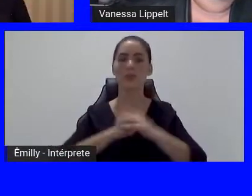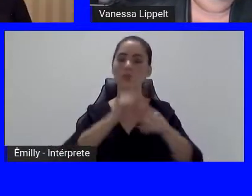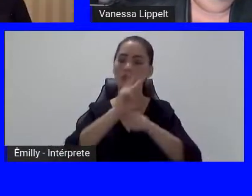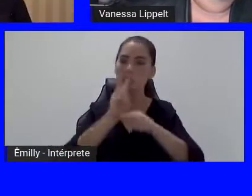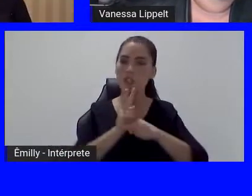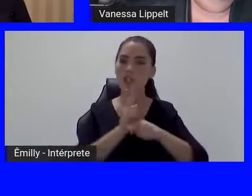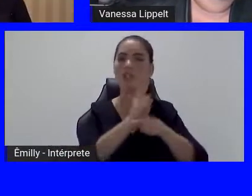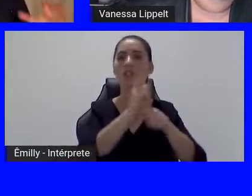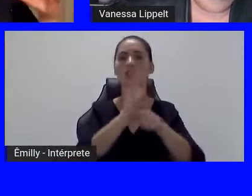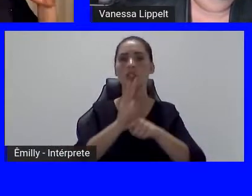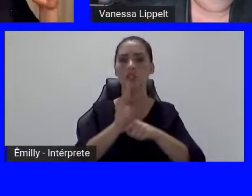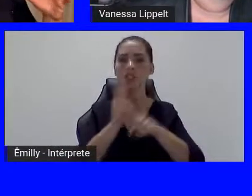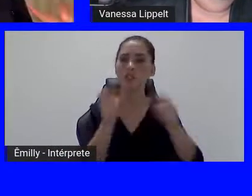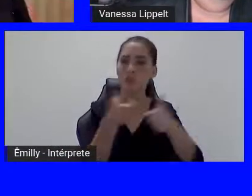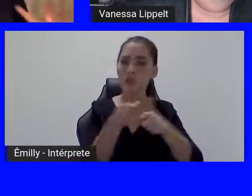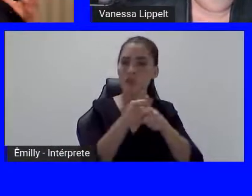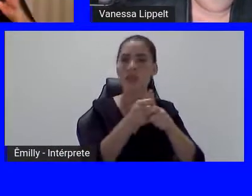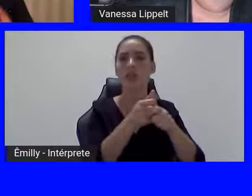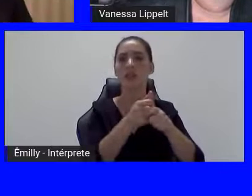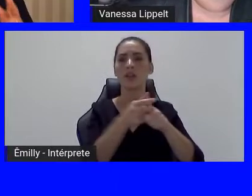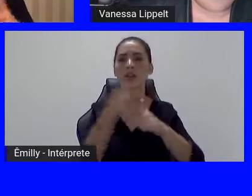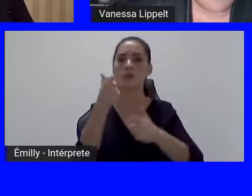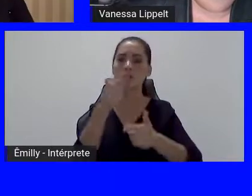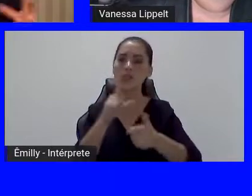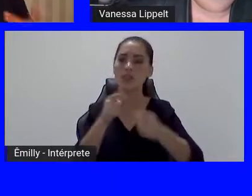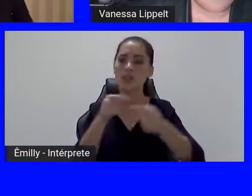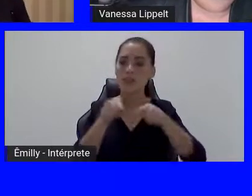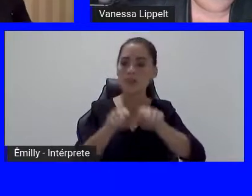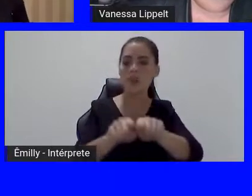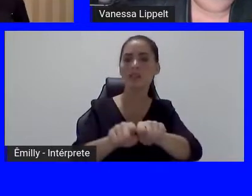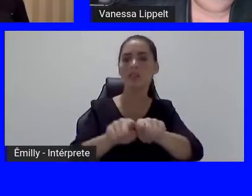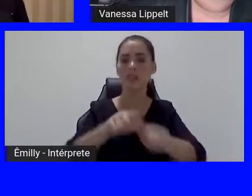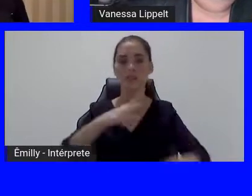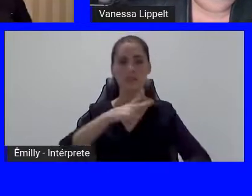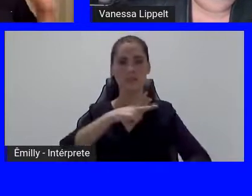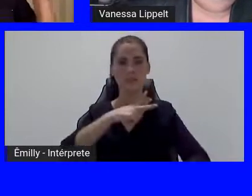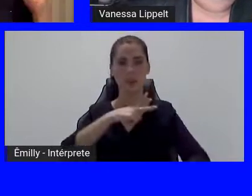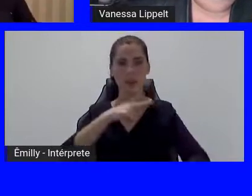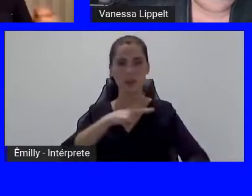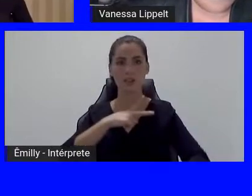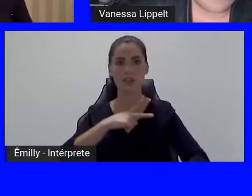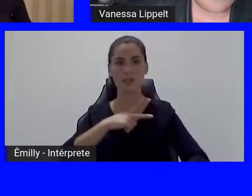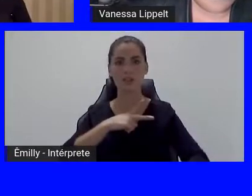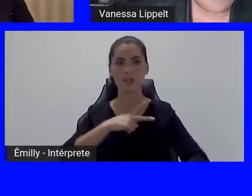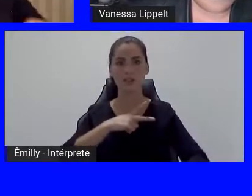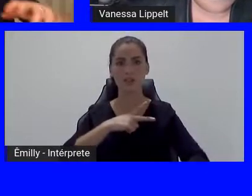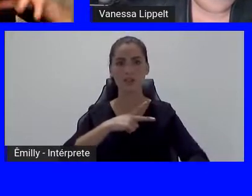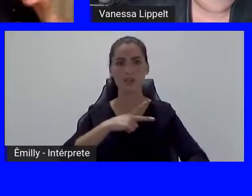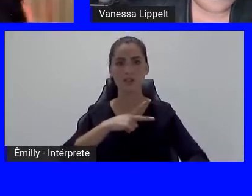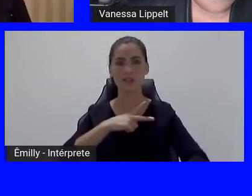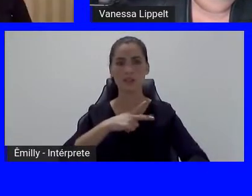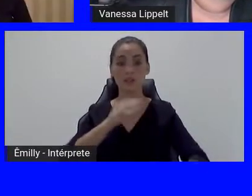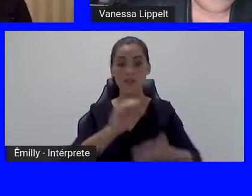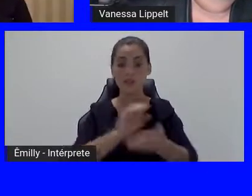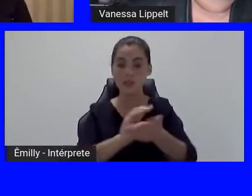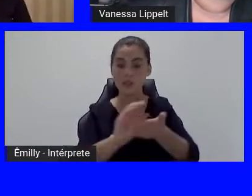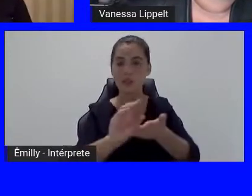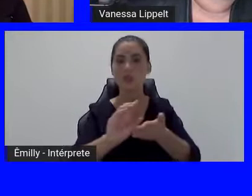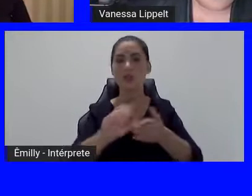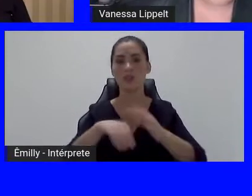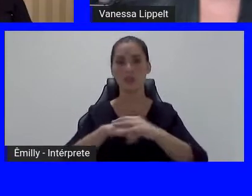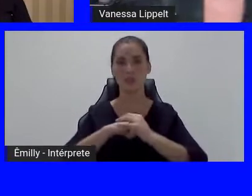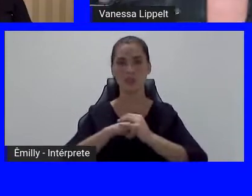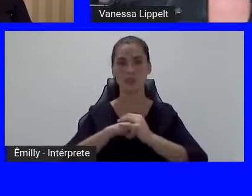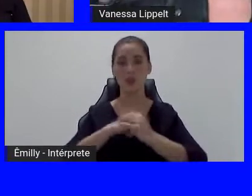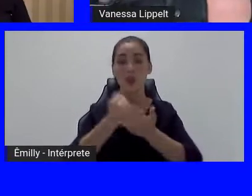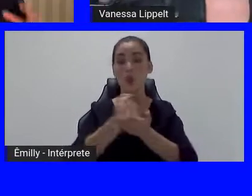parcerias público-privadas para que Estado e iniciativa privada tirem o Brasil da crise, com investimentos, controlar o